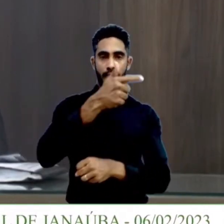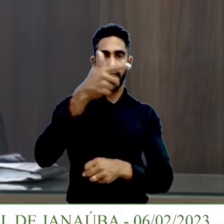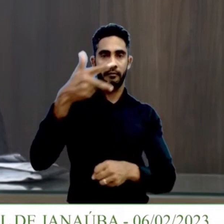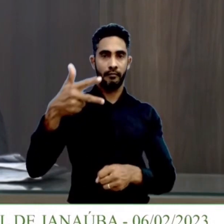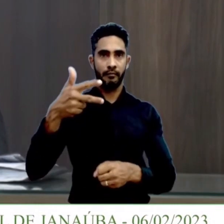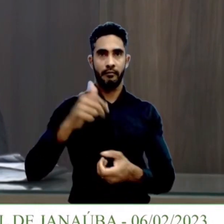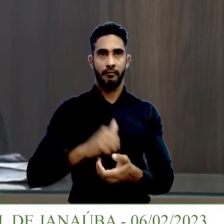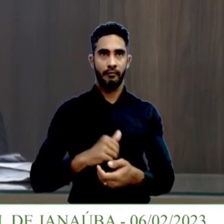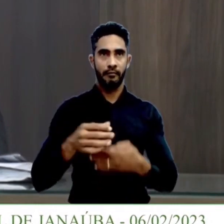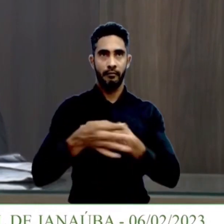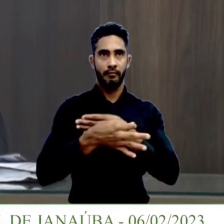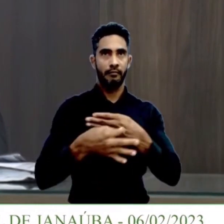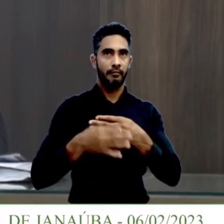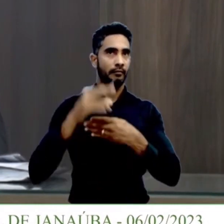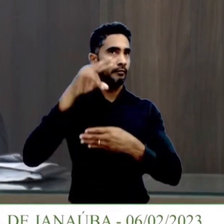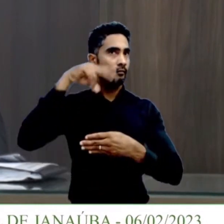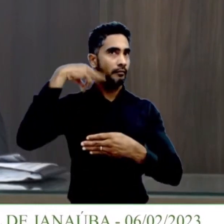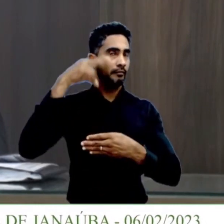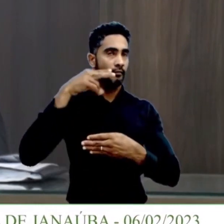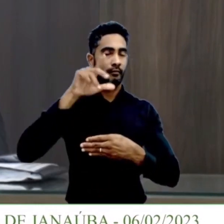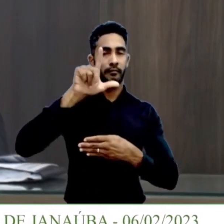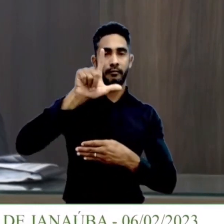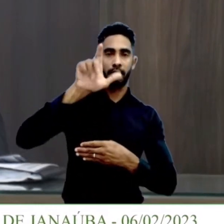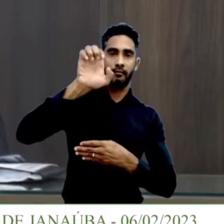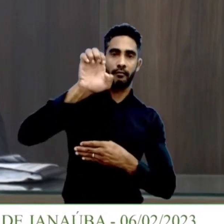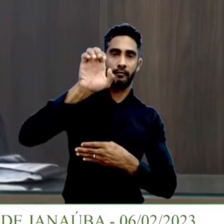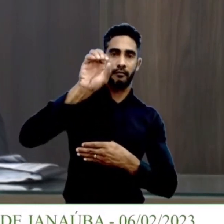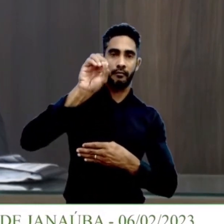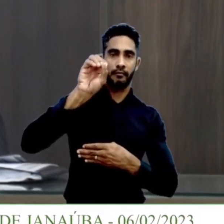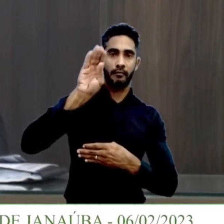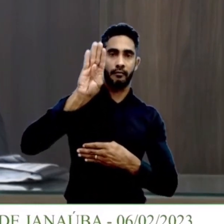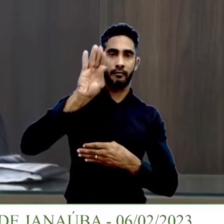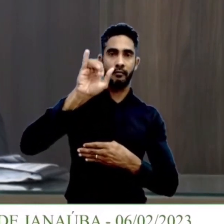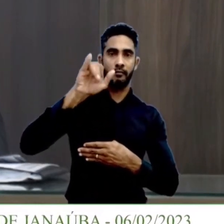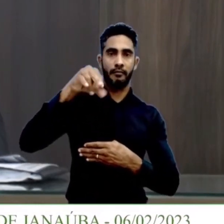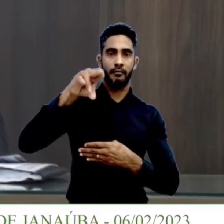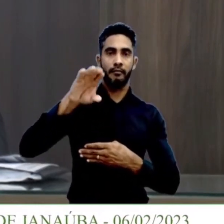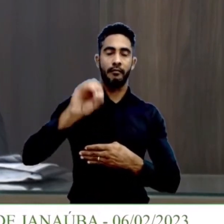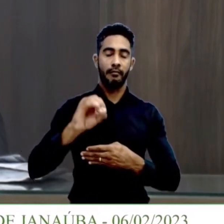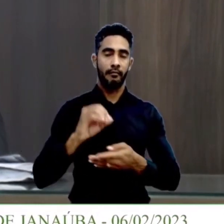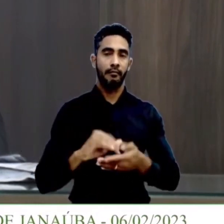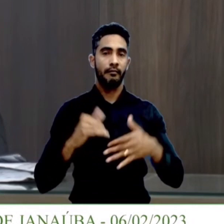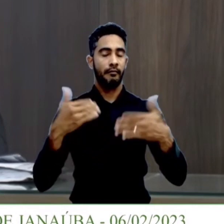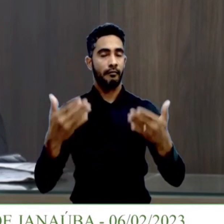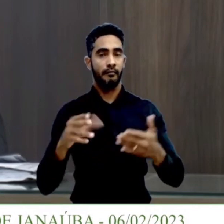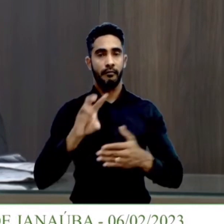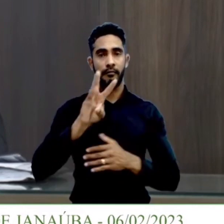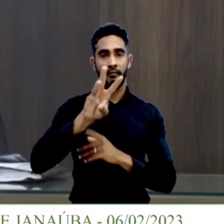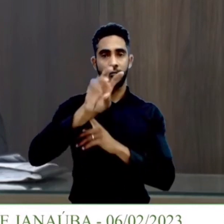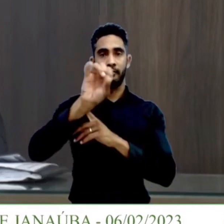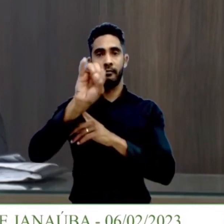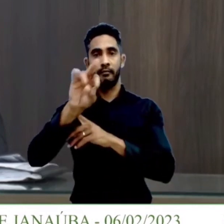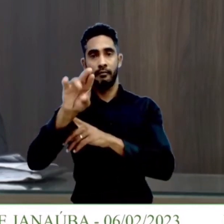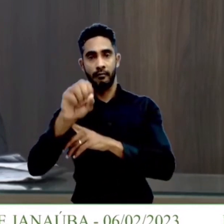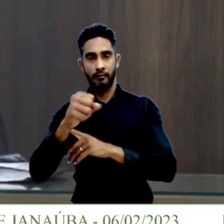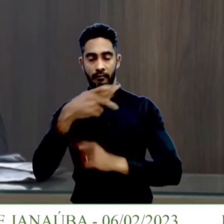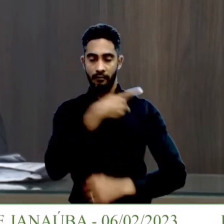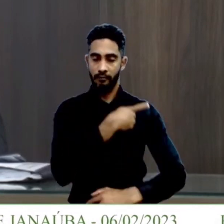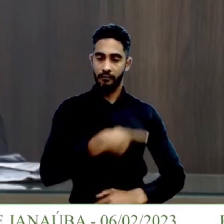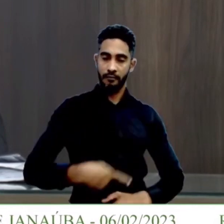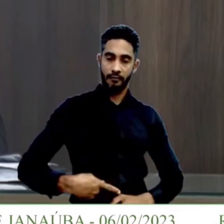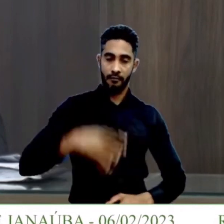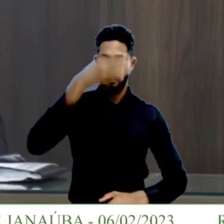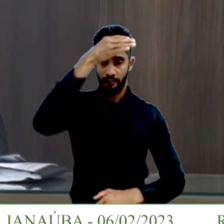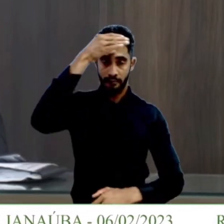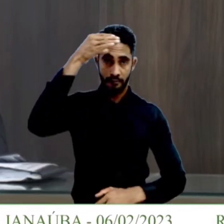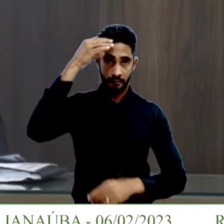009-2023, de autoria do vereador Leobino Antunes de Bem. Excelentíssimo senhor Willis Carlos Lopes, presidente da Câmara Municipal